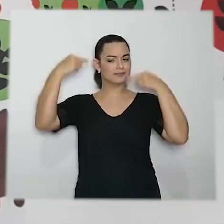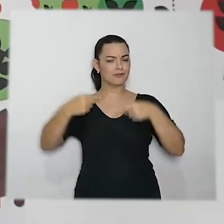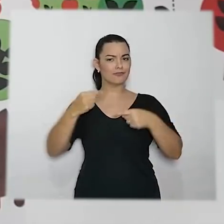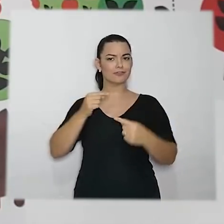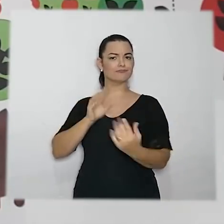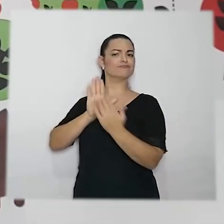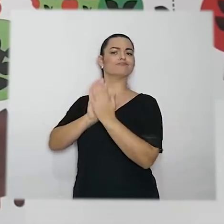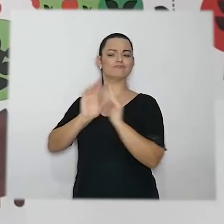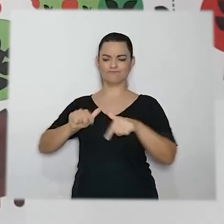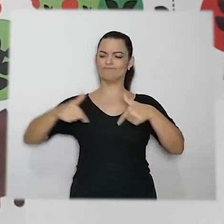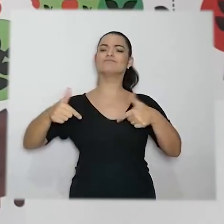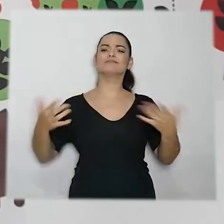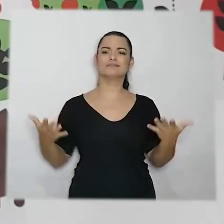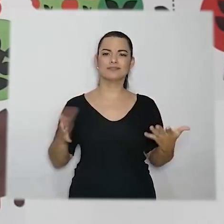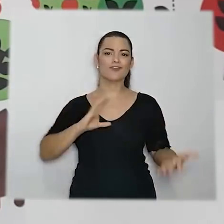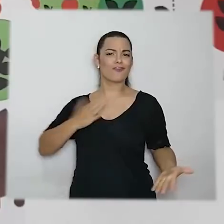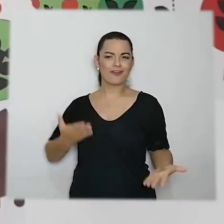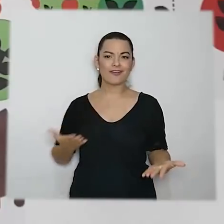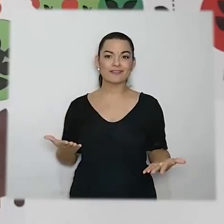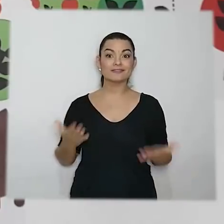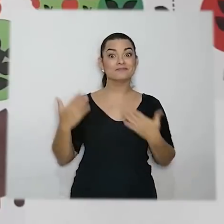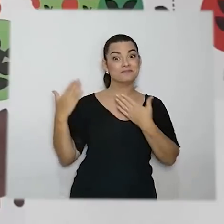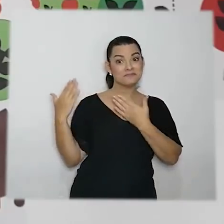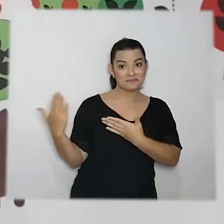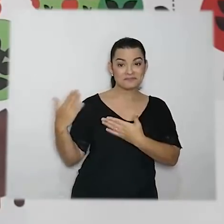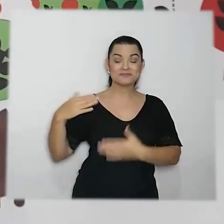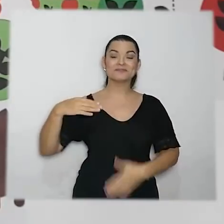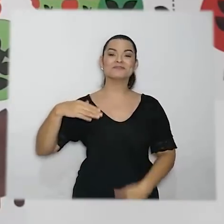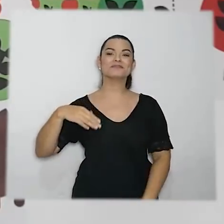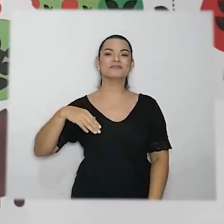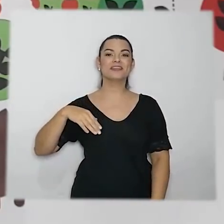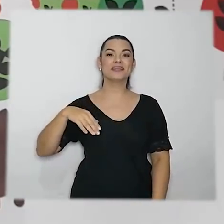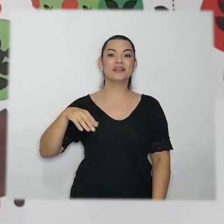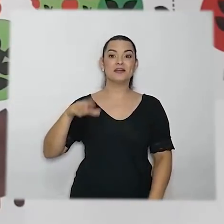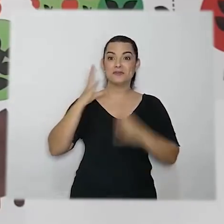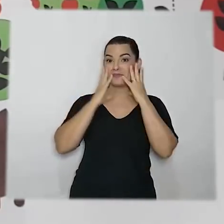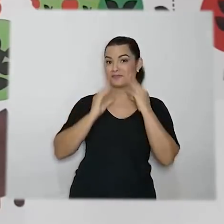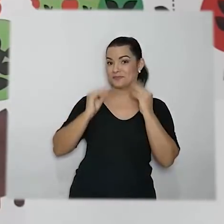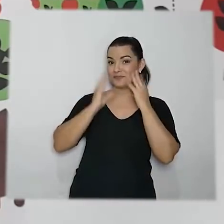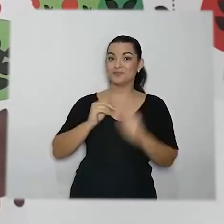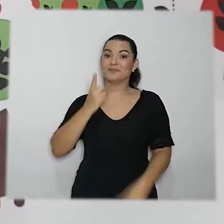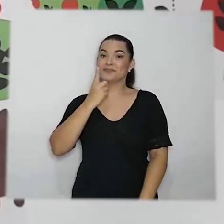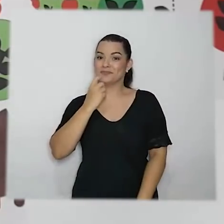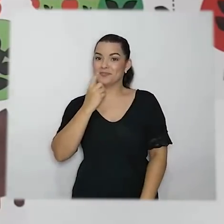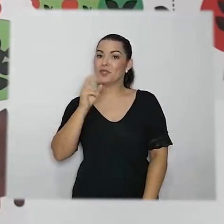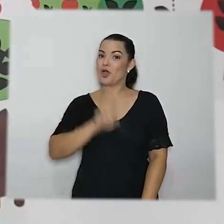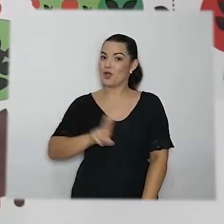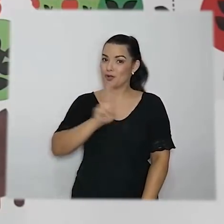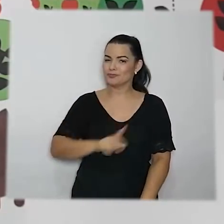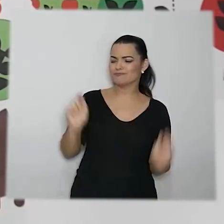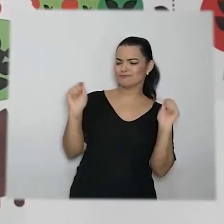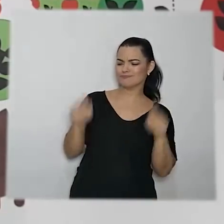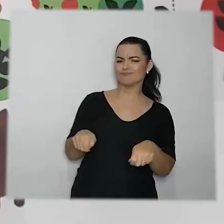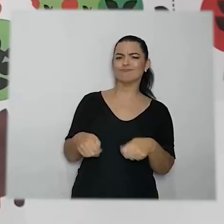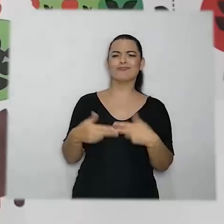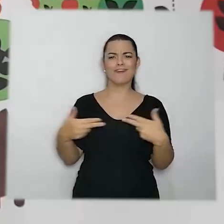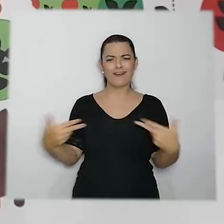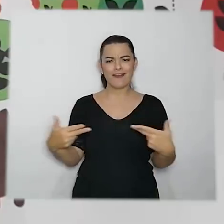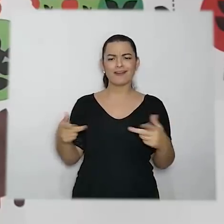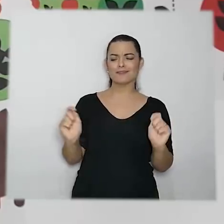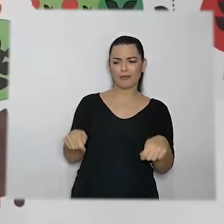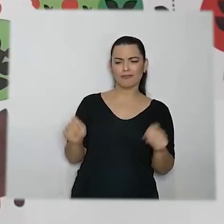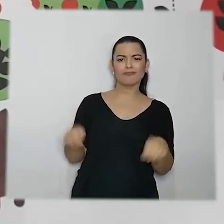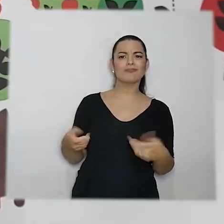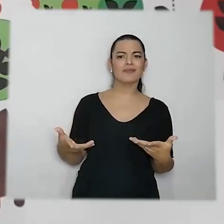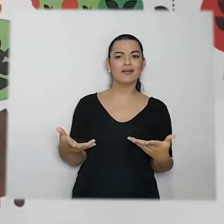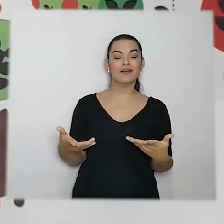E o medonho, turma, usou muitas qualidades para conseguir superar tudo